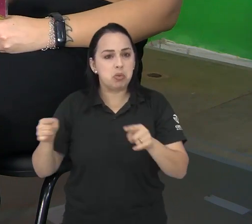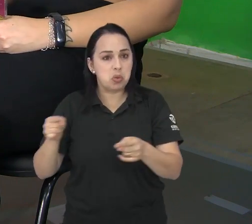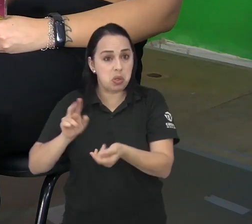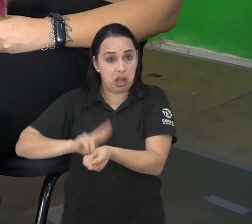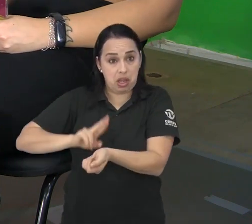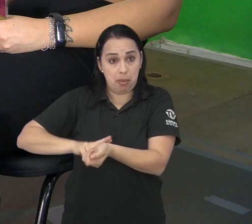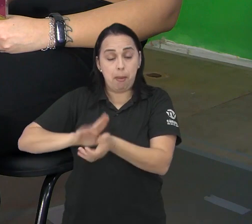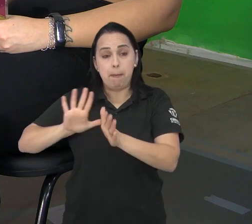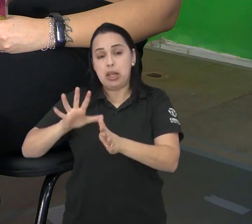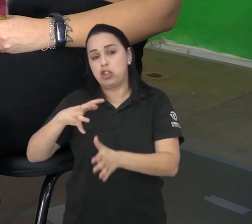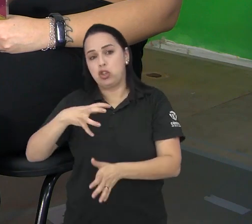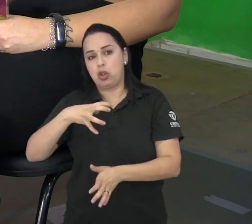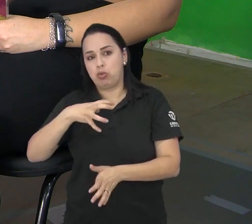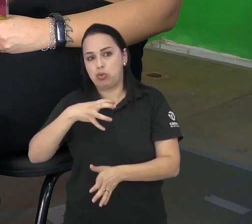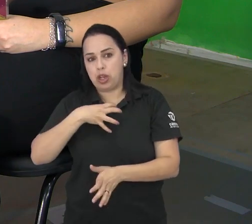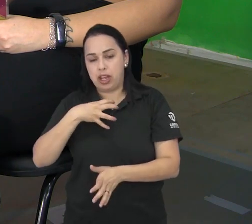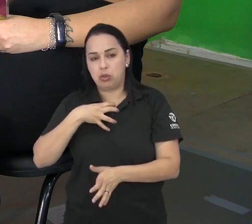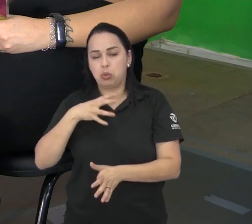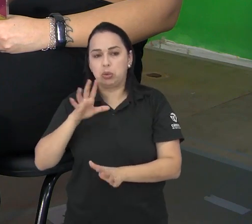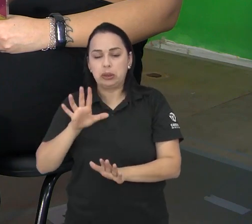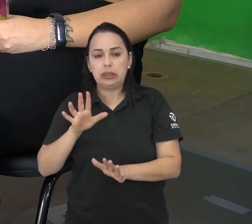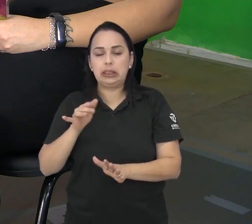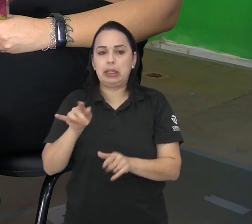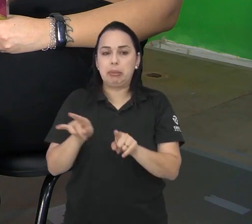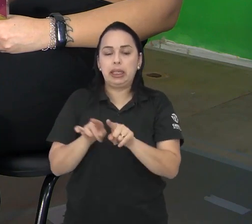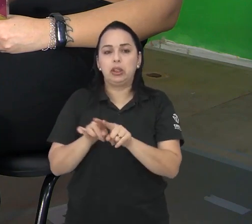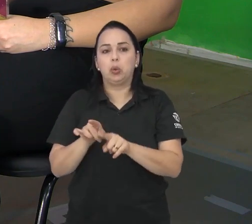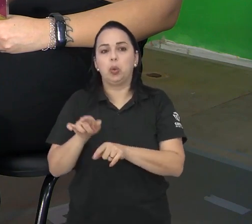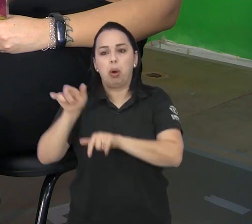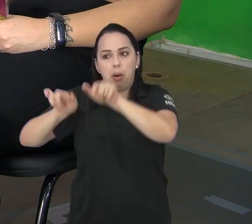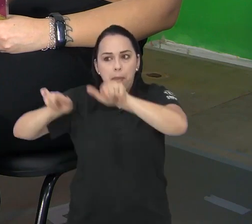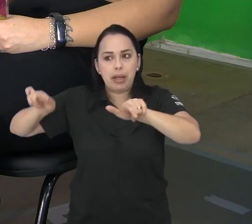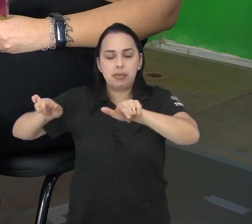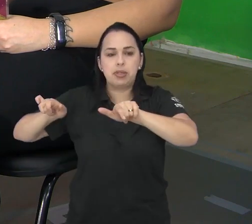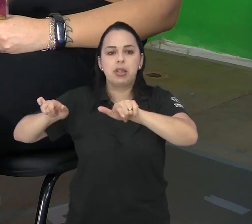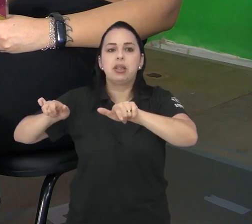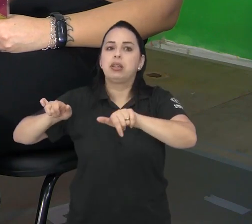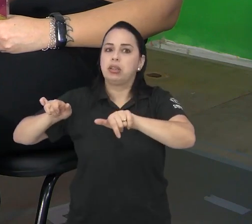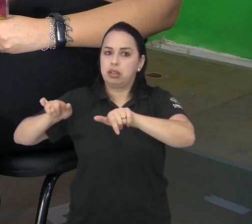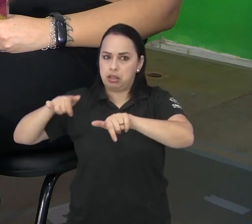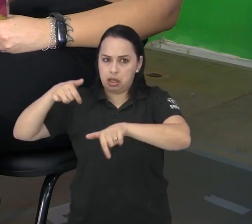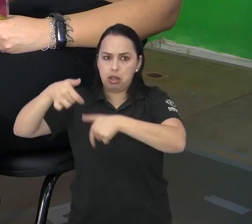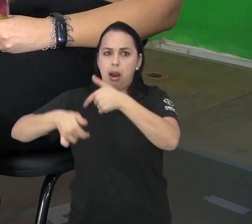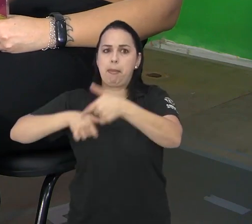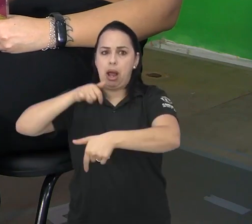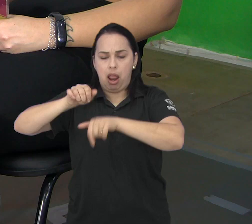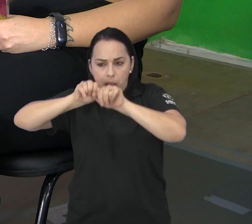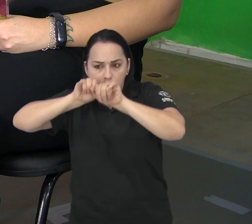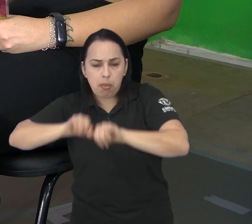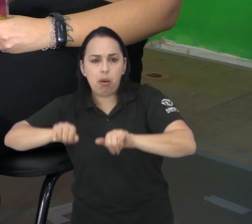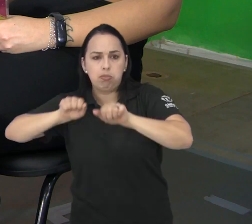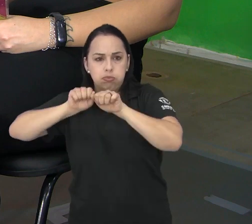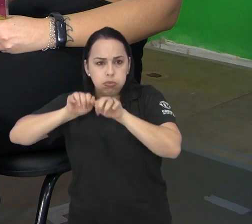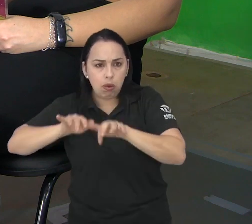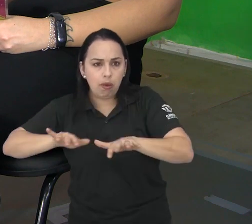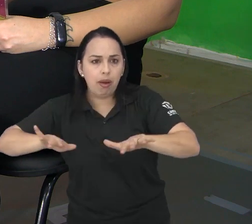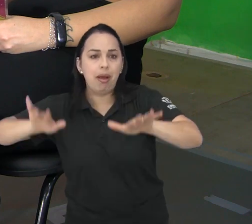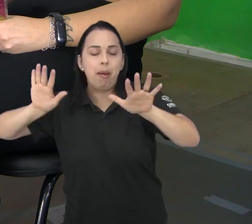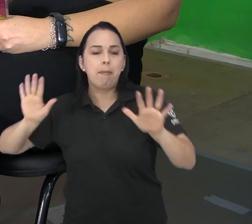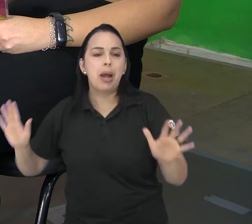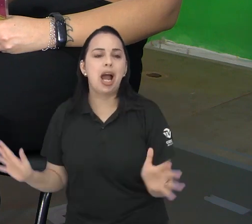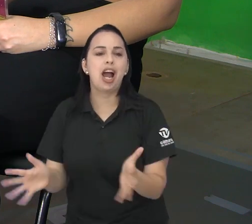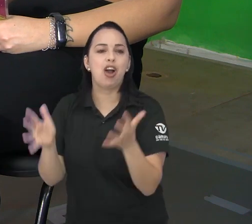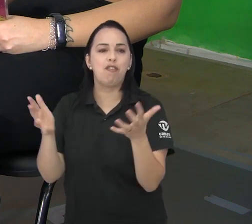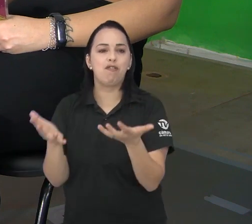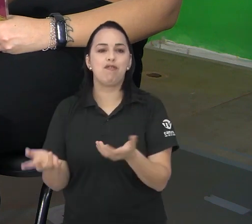alguma forma tem alguns músicos ou até mestres de cultura popular que fazem trabalhos para reavivar isso aí,